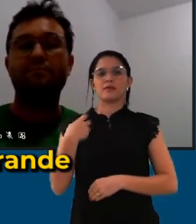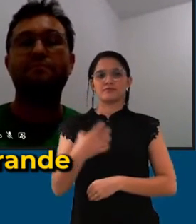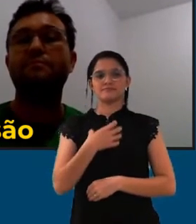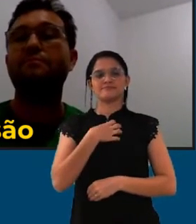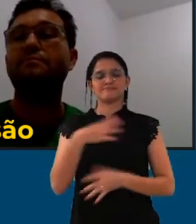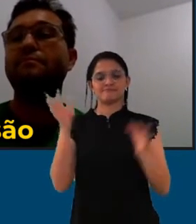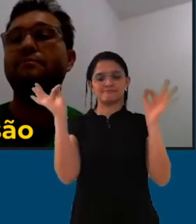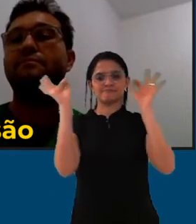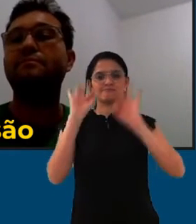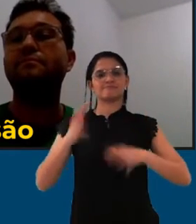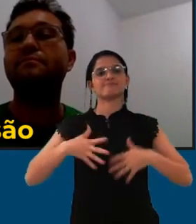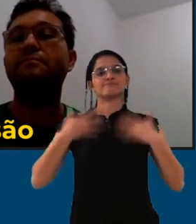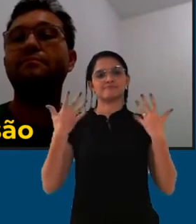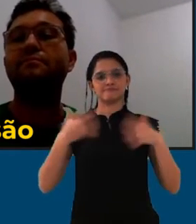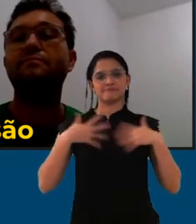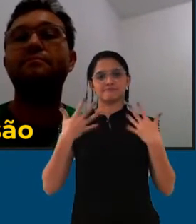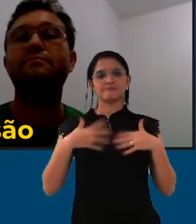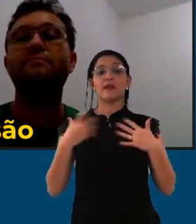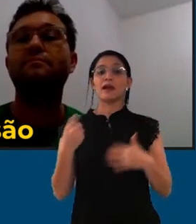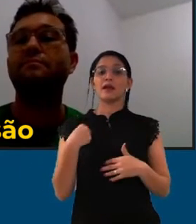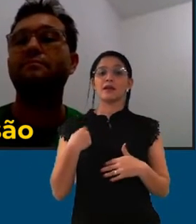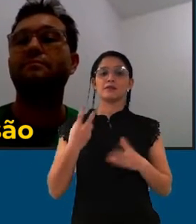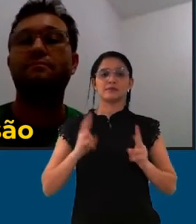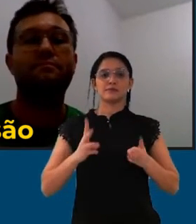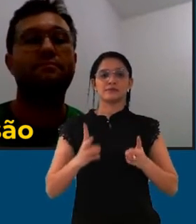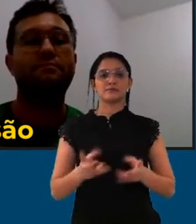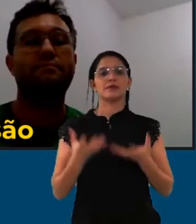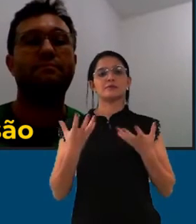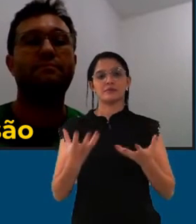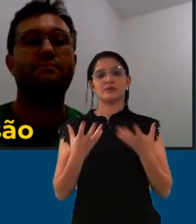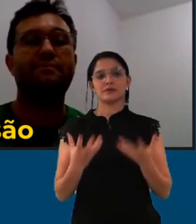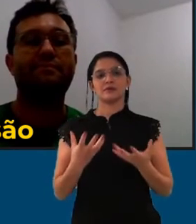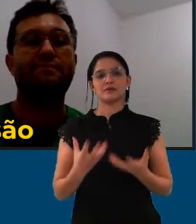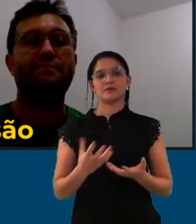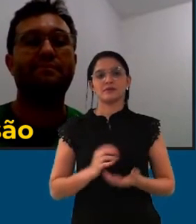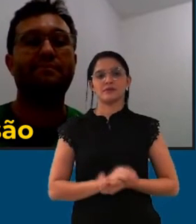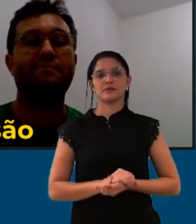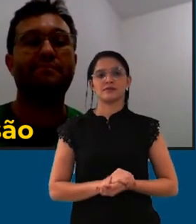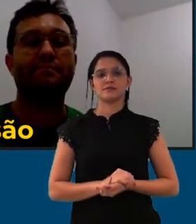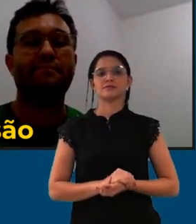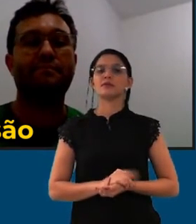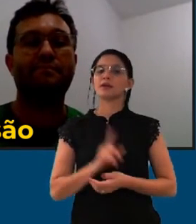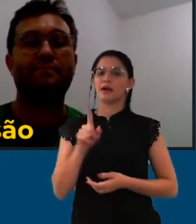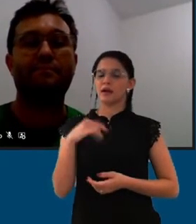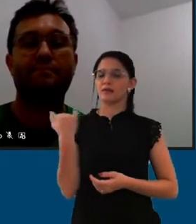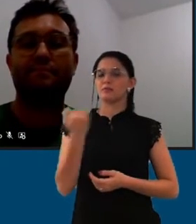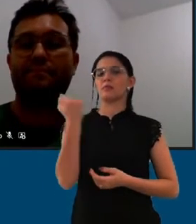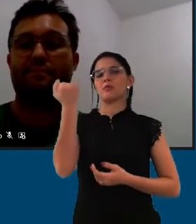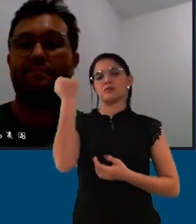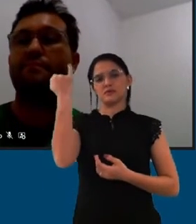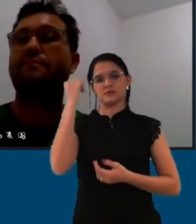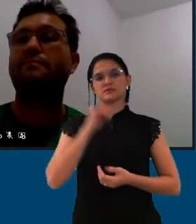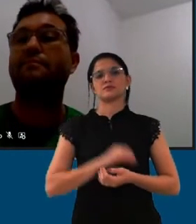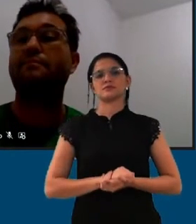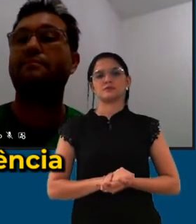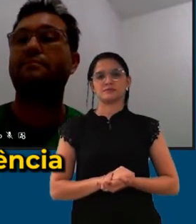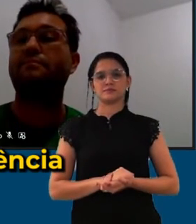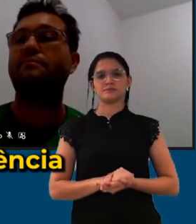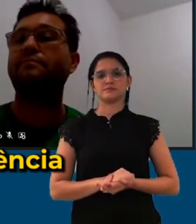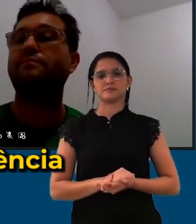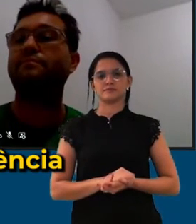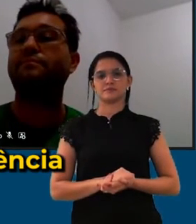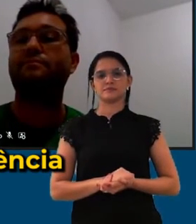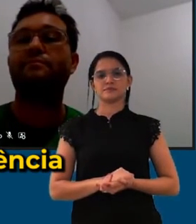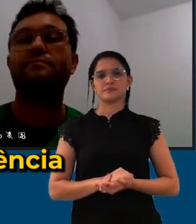grande alegria, porque eu sempre quis realmente a maior repercussão possível desses temas que são relevantes, né?